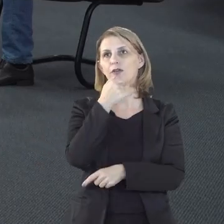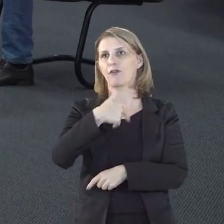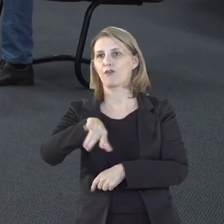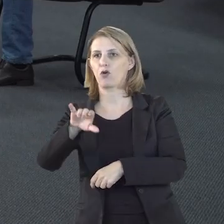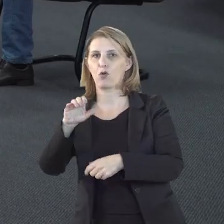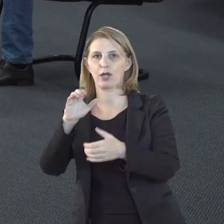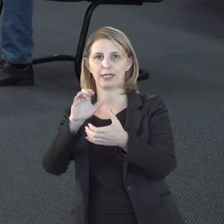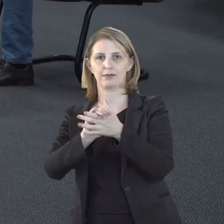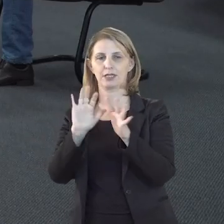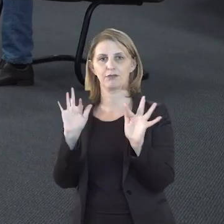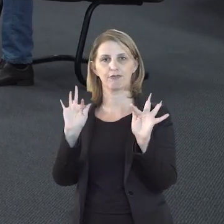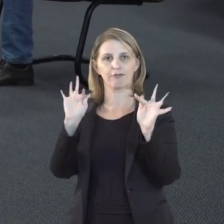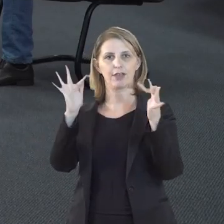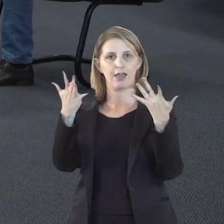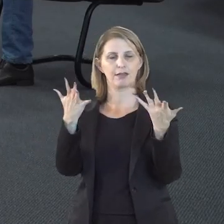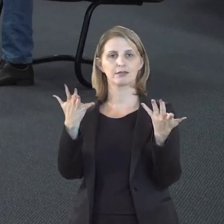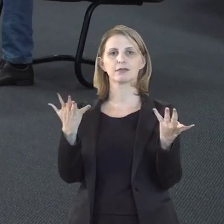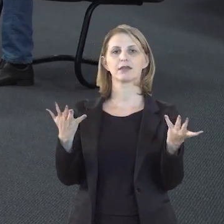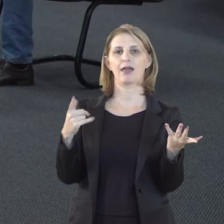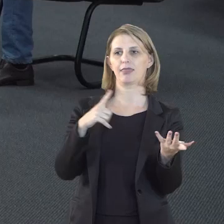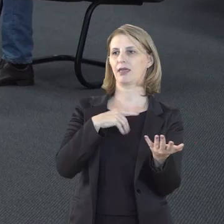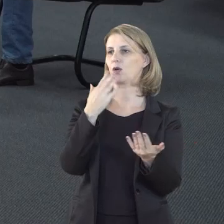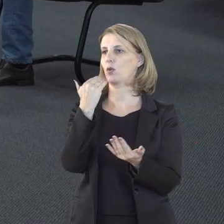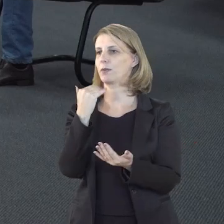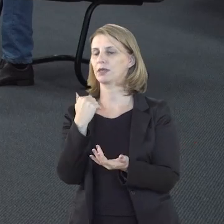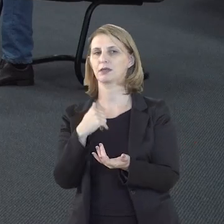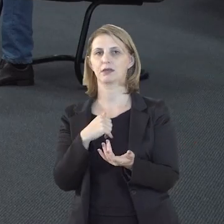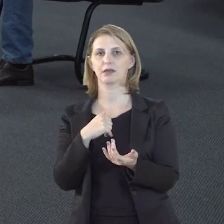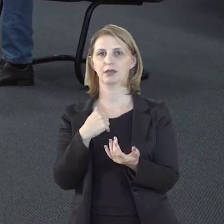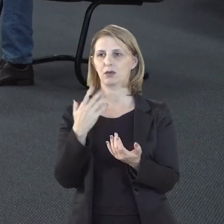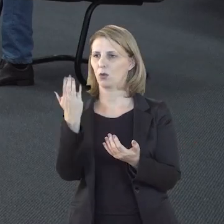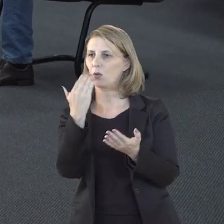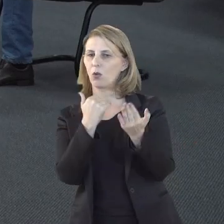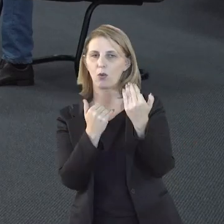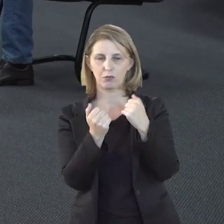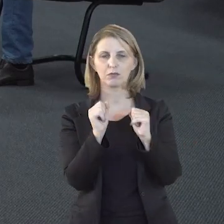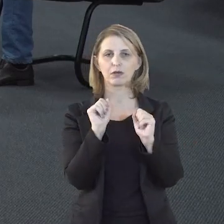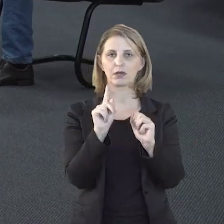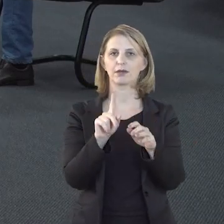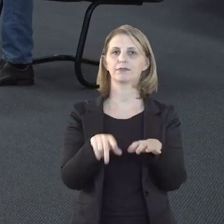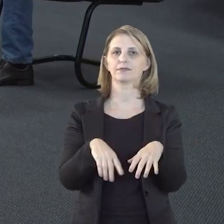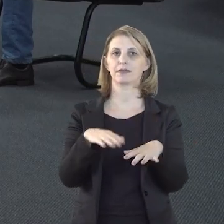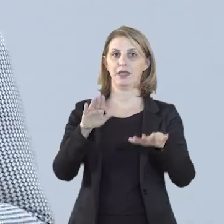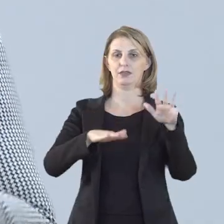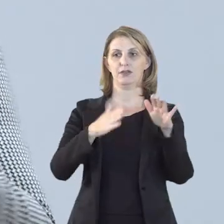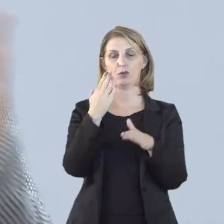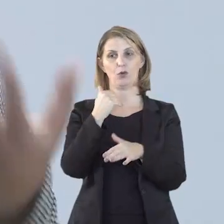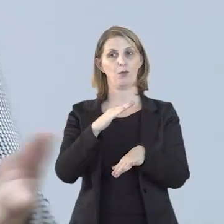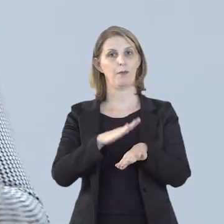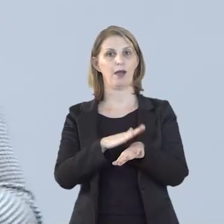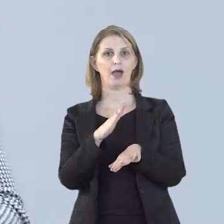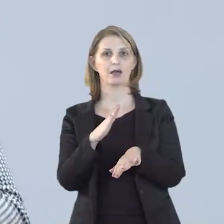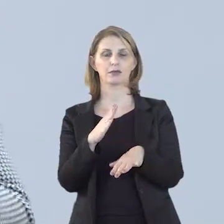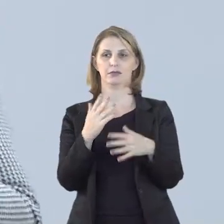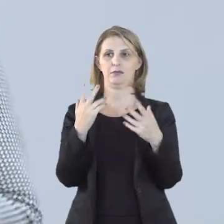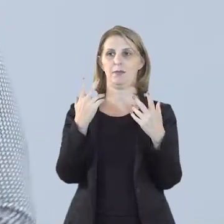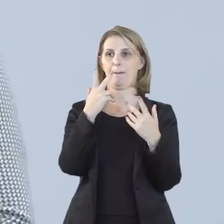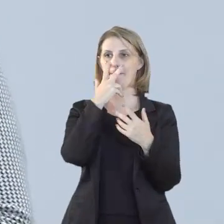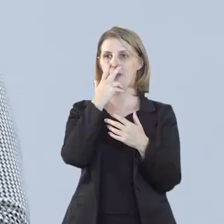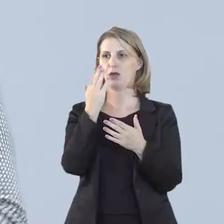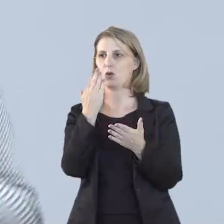ela é uma fome, por exemplo, eu vou a um casamento, eu vou a uma festa, e aí tem comida, e eu acabo